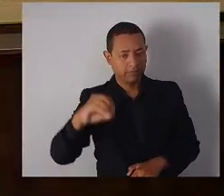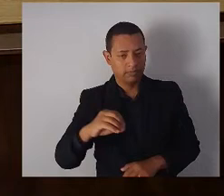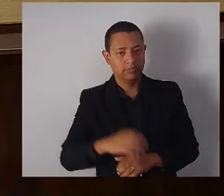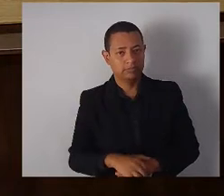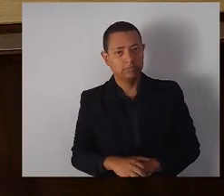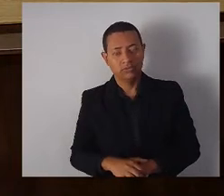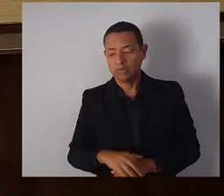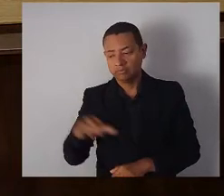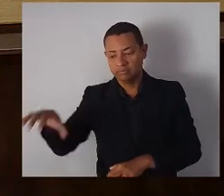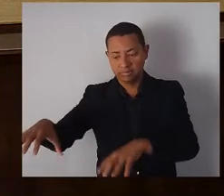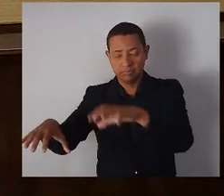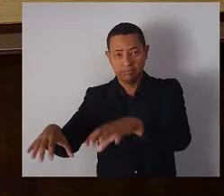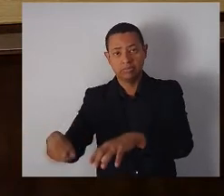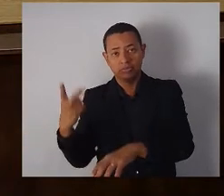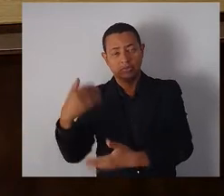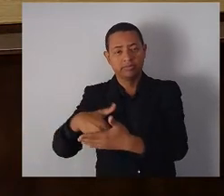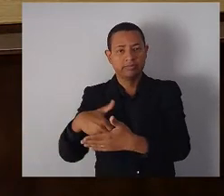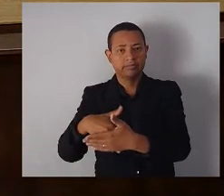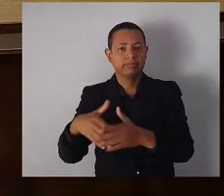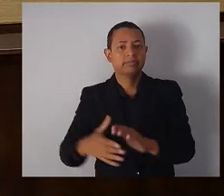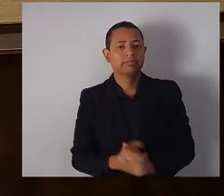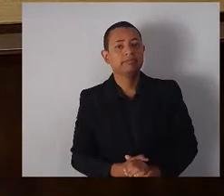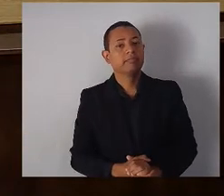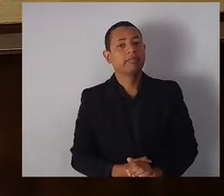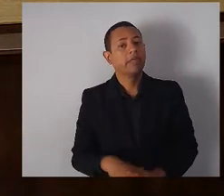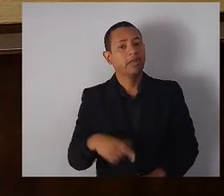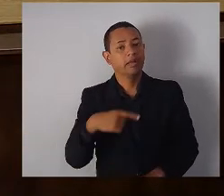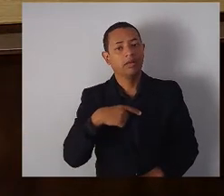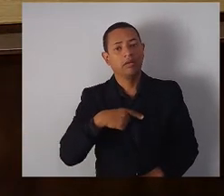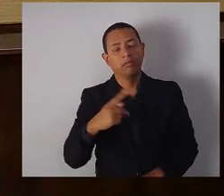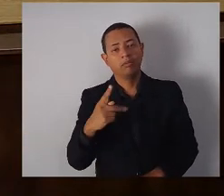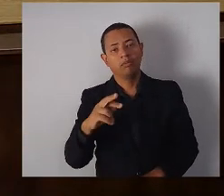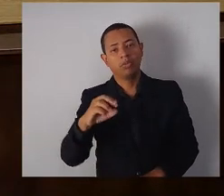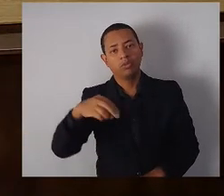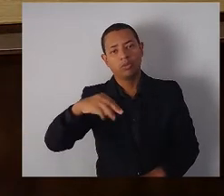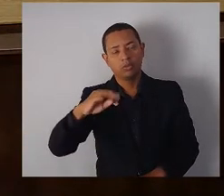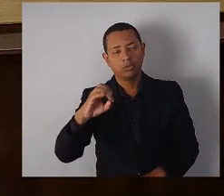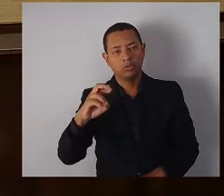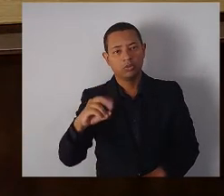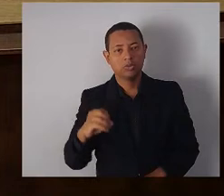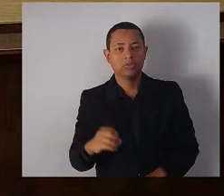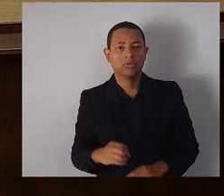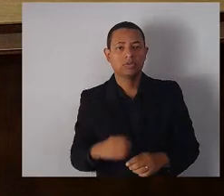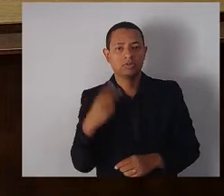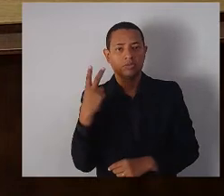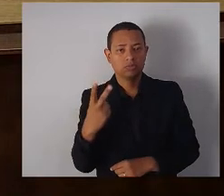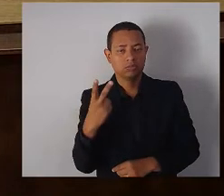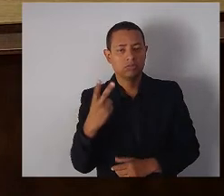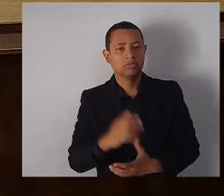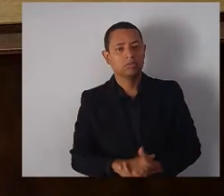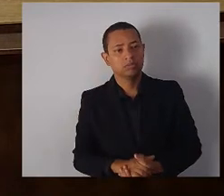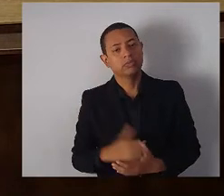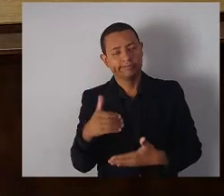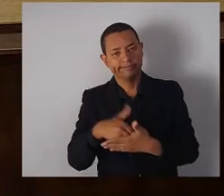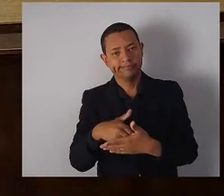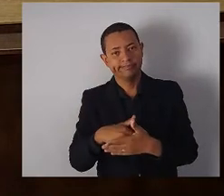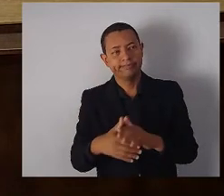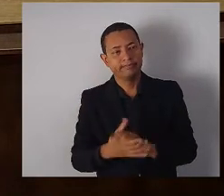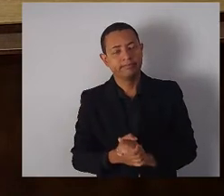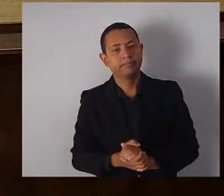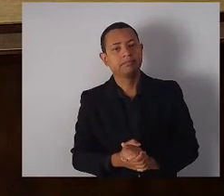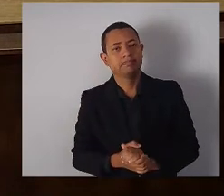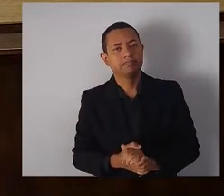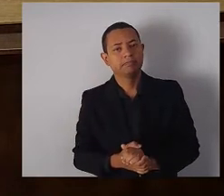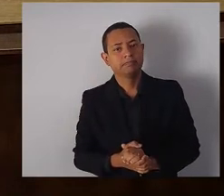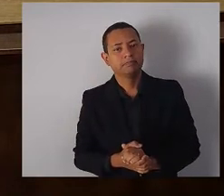zonas eleitorais e 2 promotores de justiça, que são os promotores eleitorais. E aí,